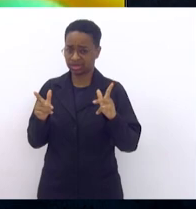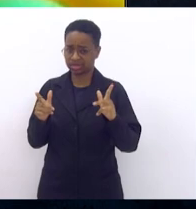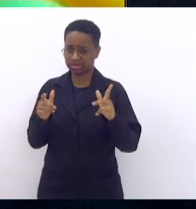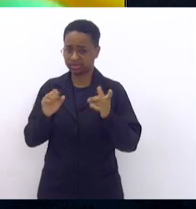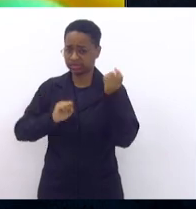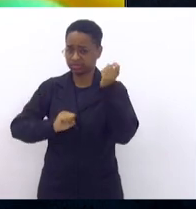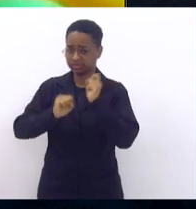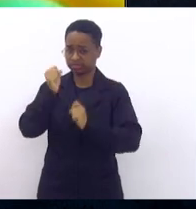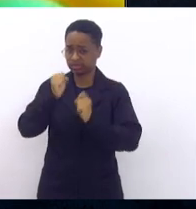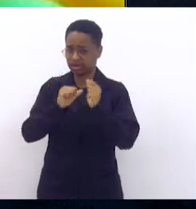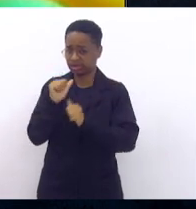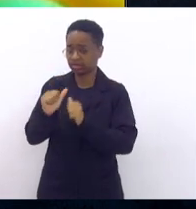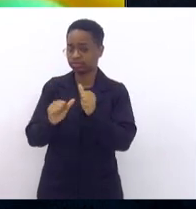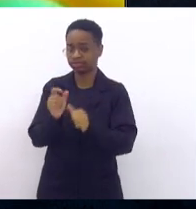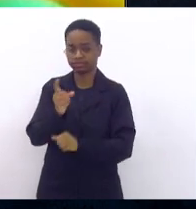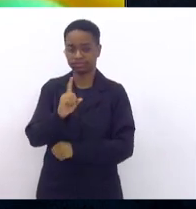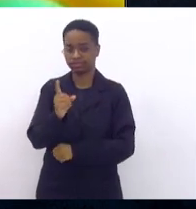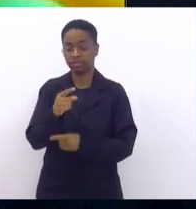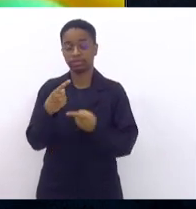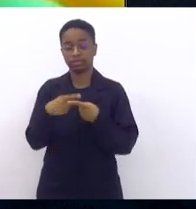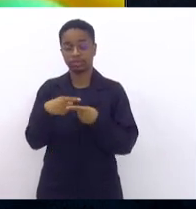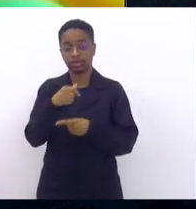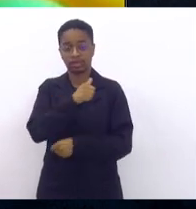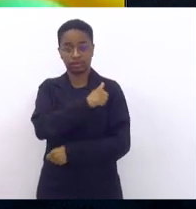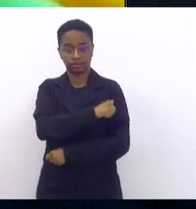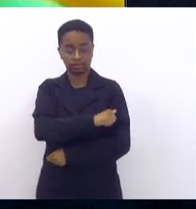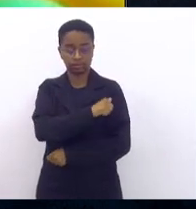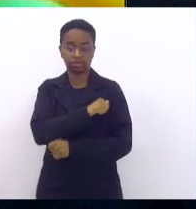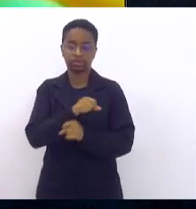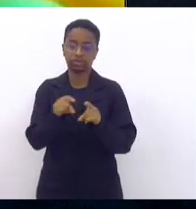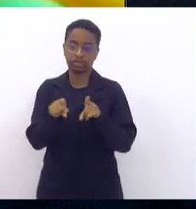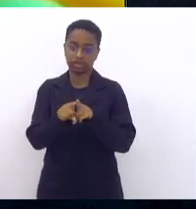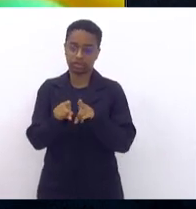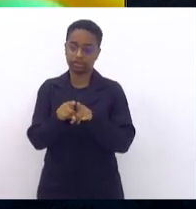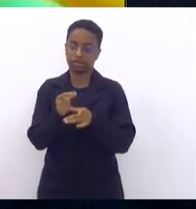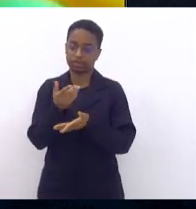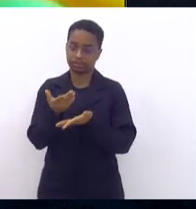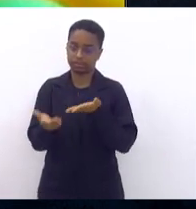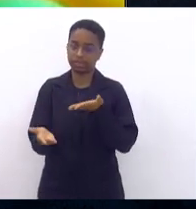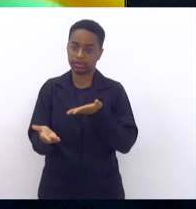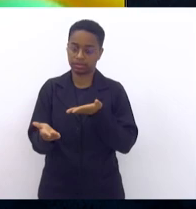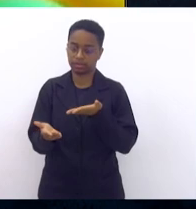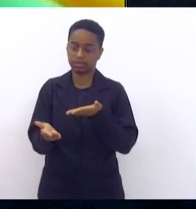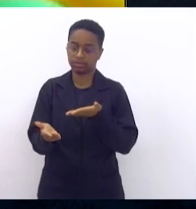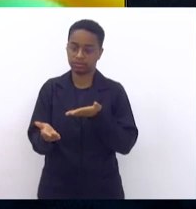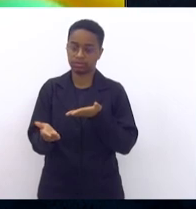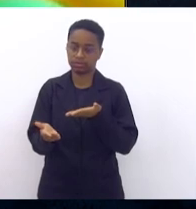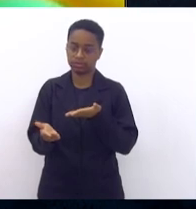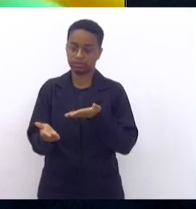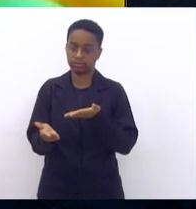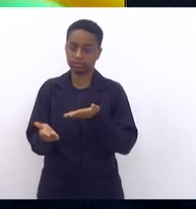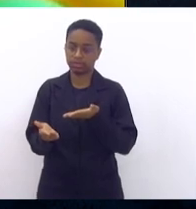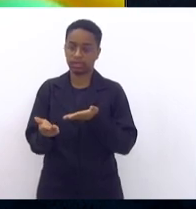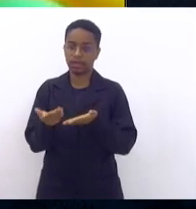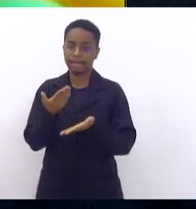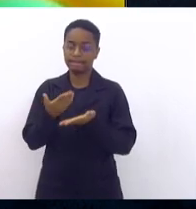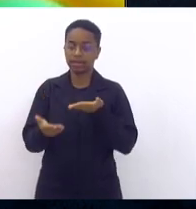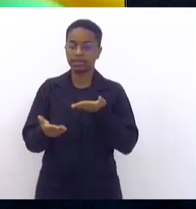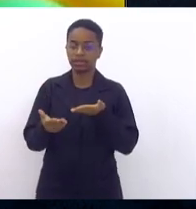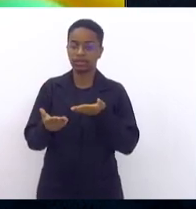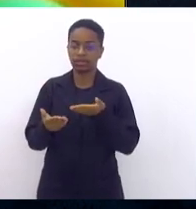indústria de transformação né O Rio de Janeiro também é perdeu alguns algumas posições